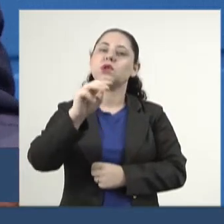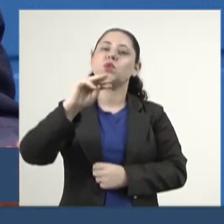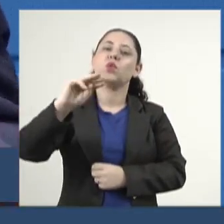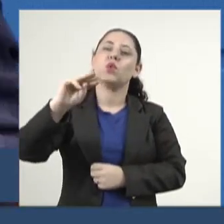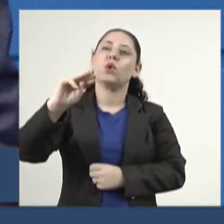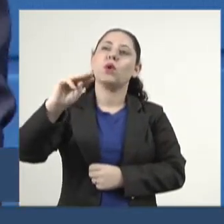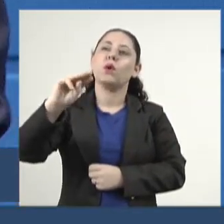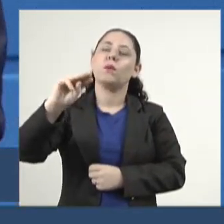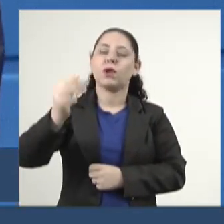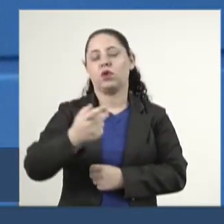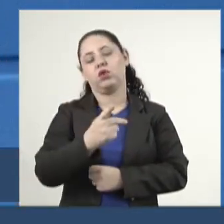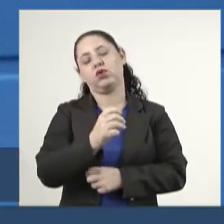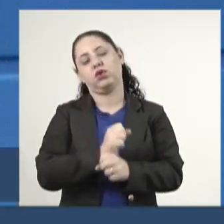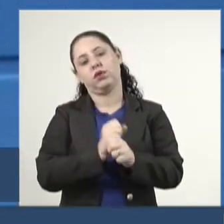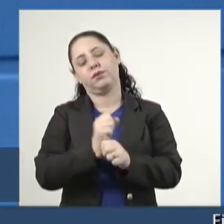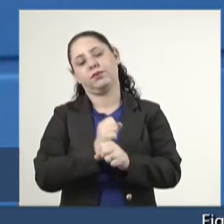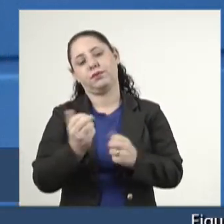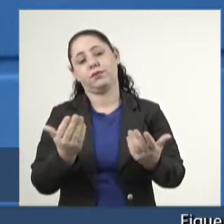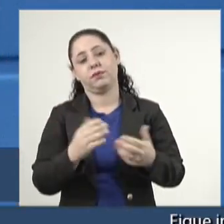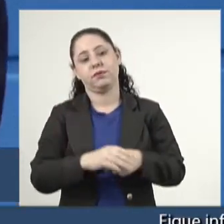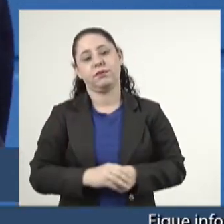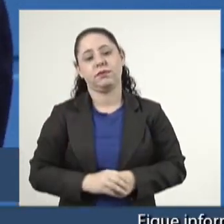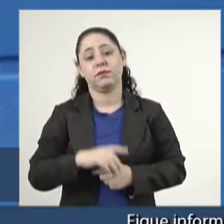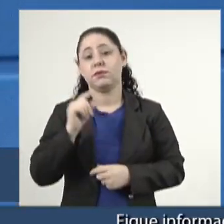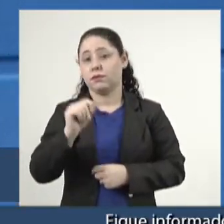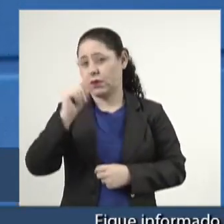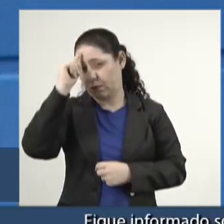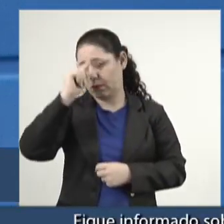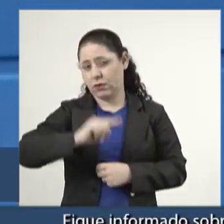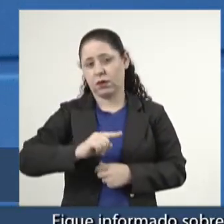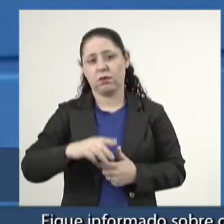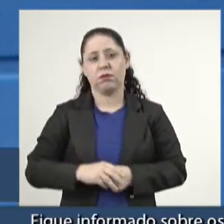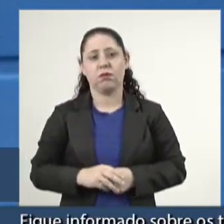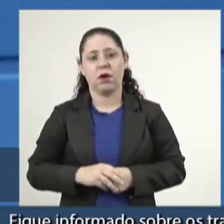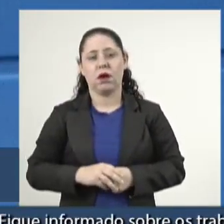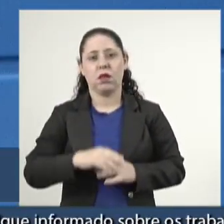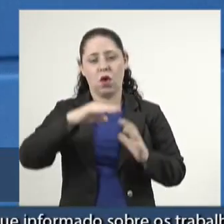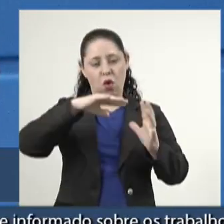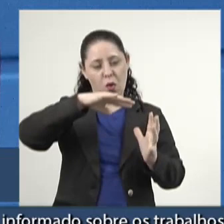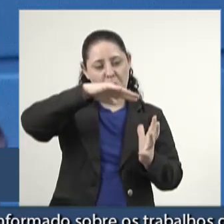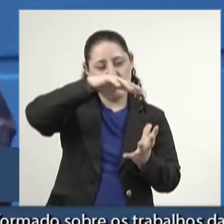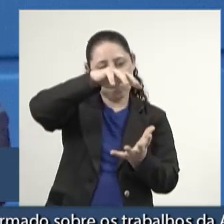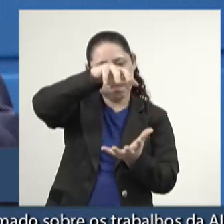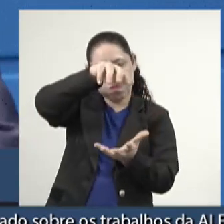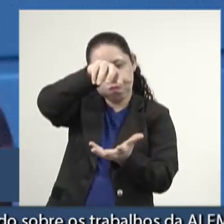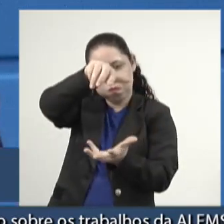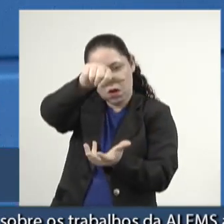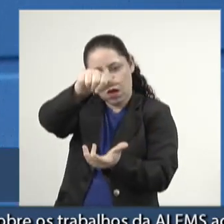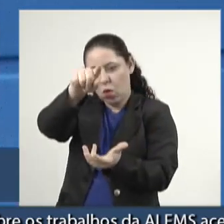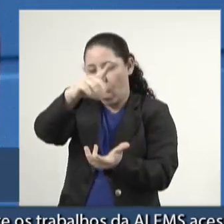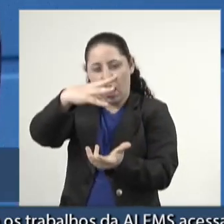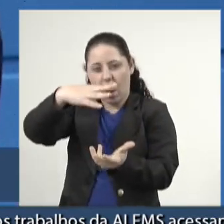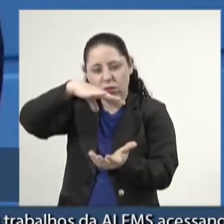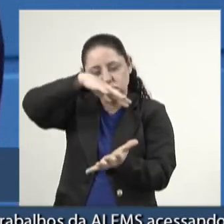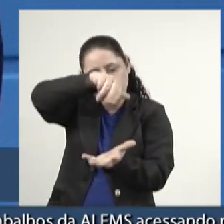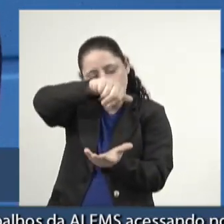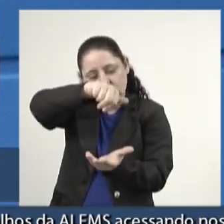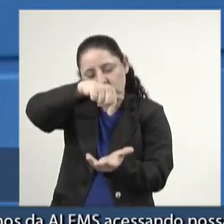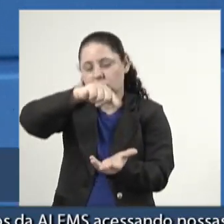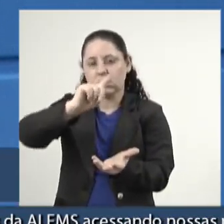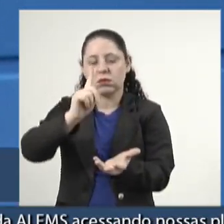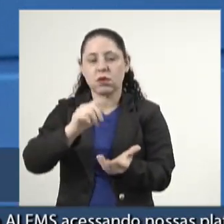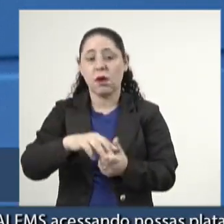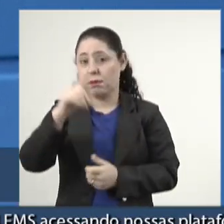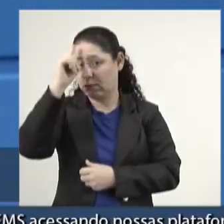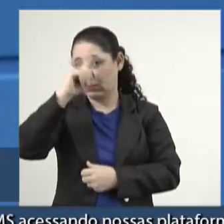de anos. Então, quem manda na atmosfera não é a Terra.